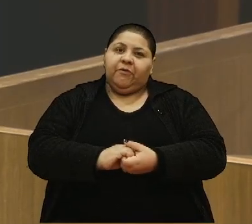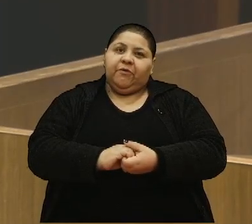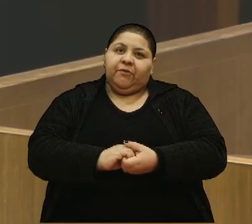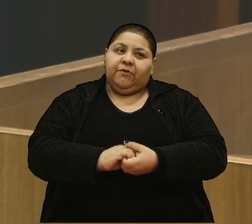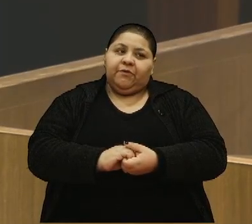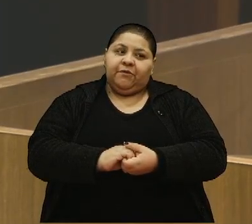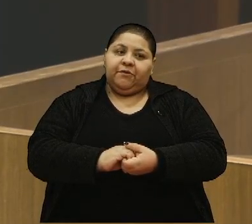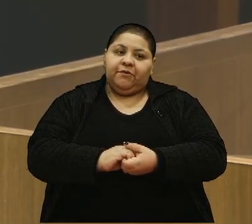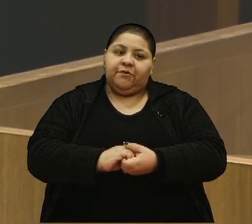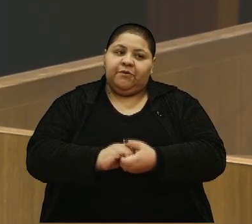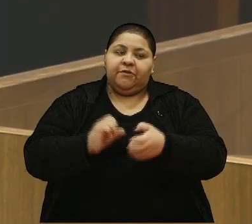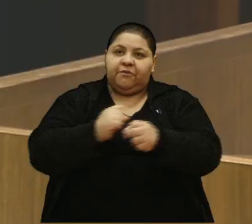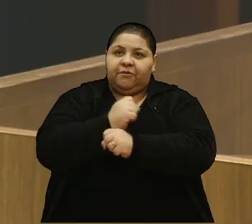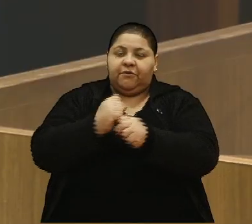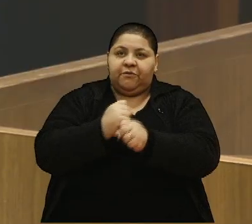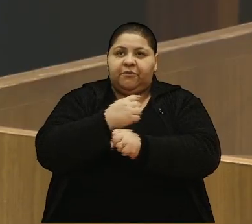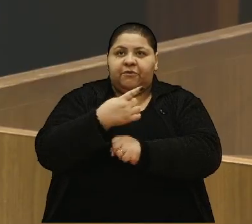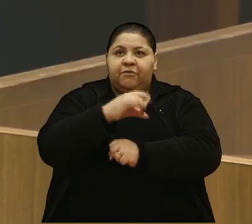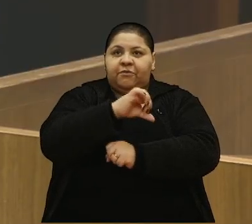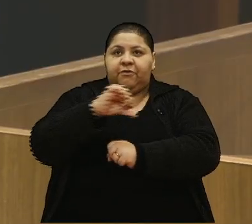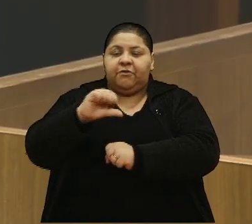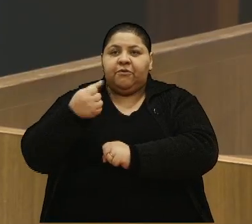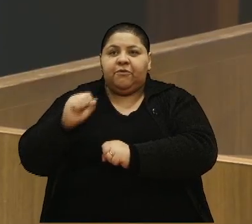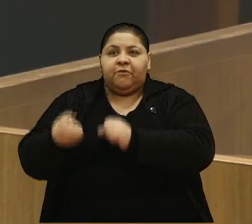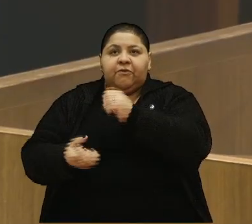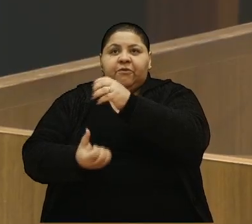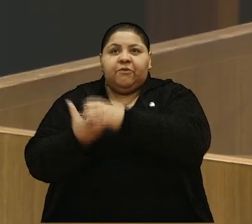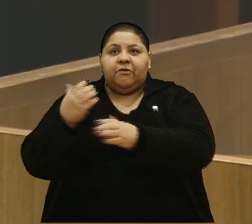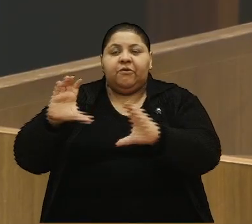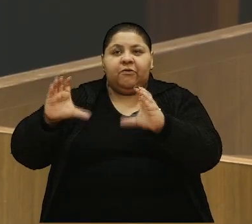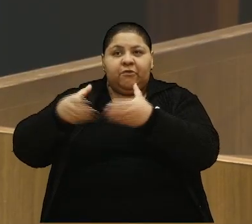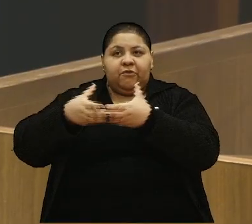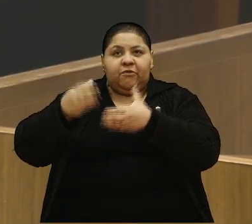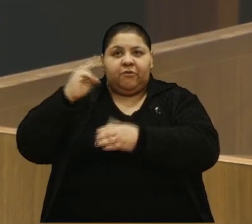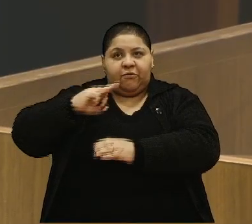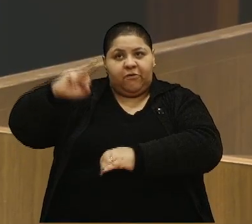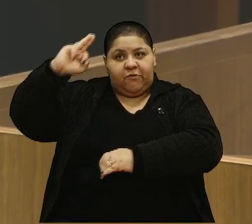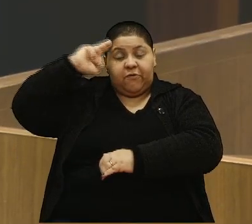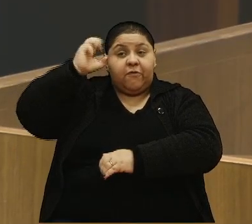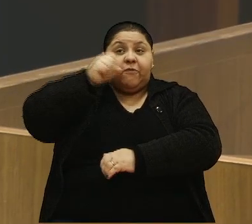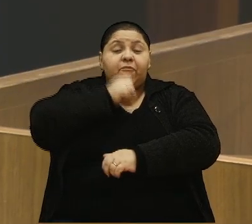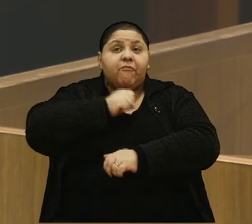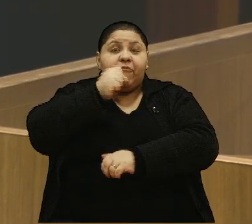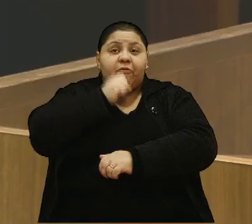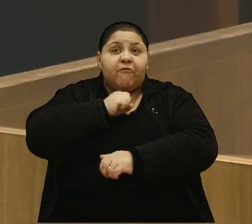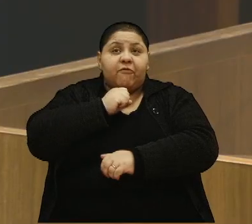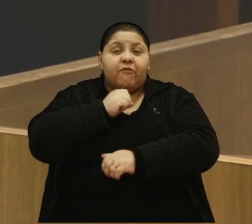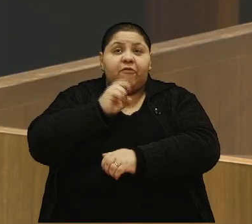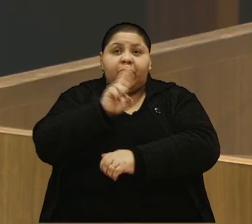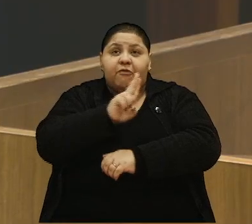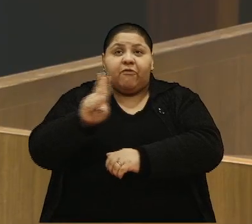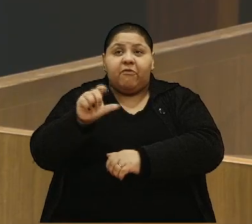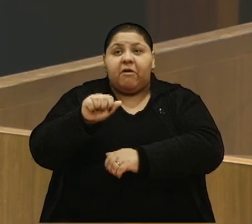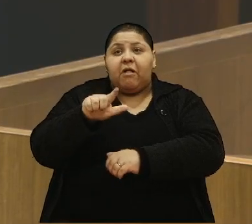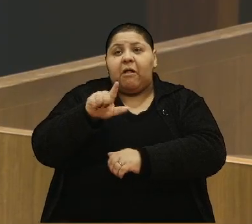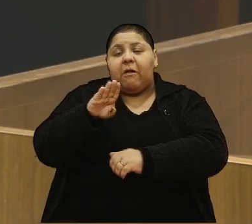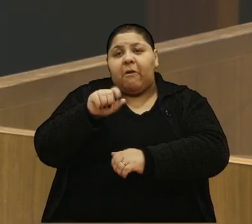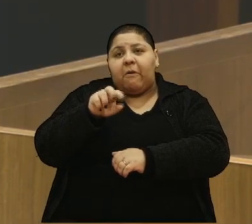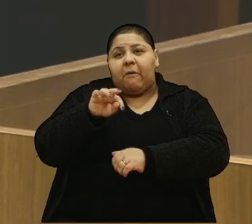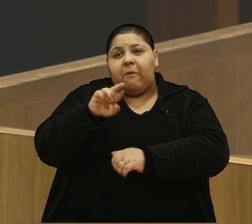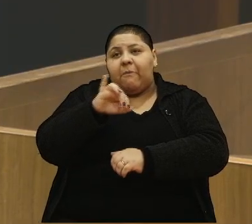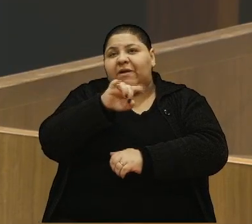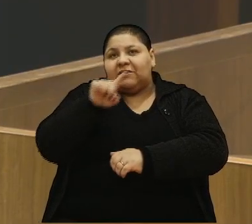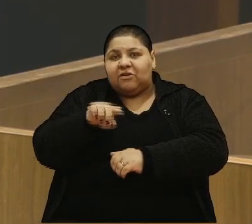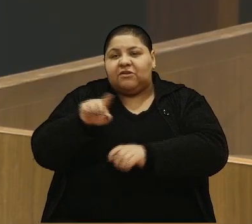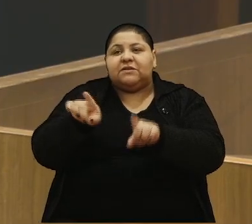No ano de 98, foram fundadas as tropas escoteiras e sênior, batizada de Albatroz e Pirata,